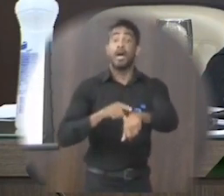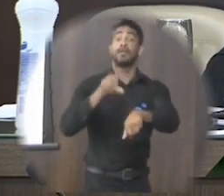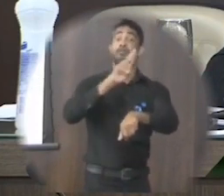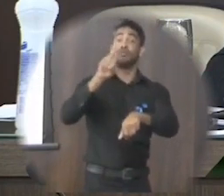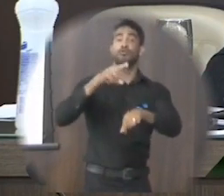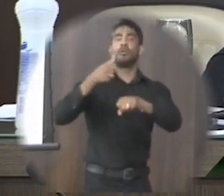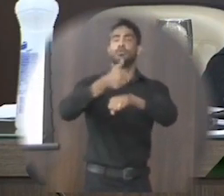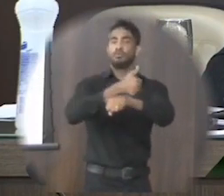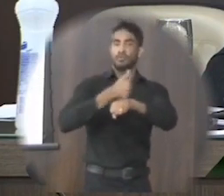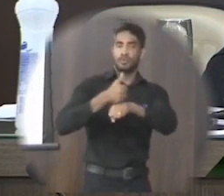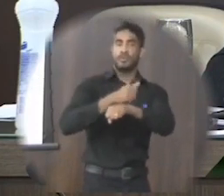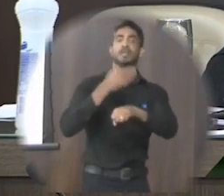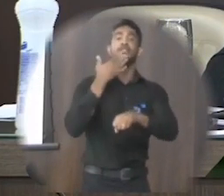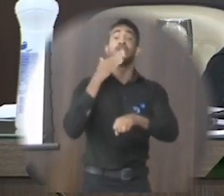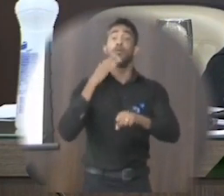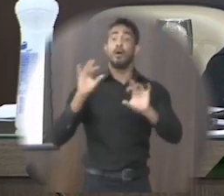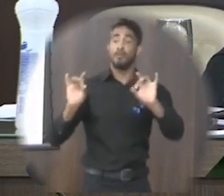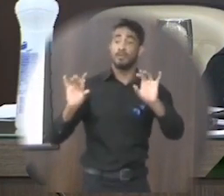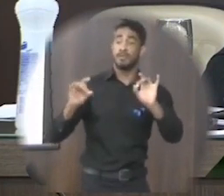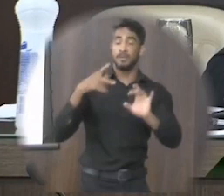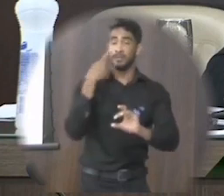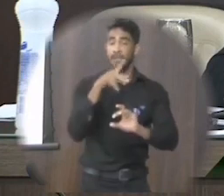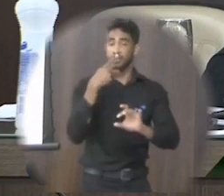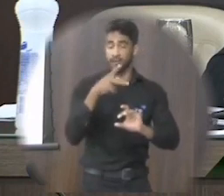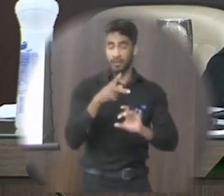e especialidades. Após